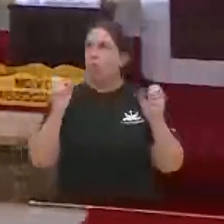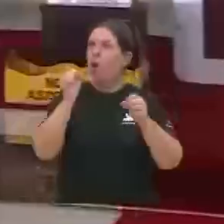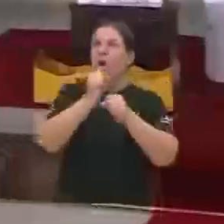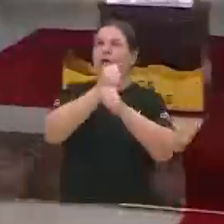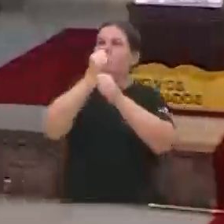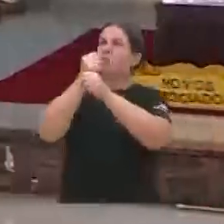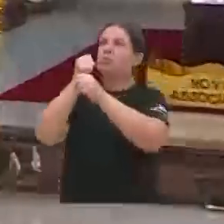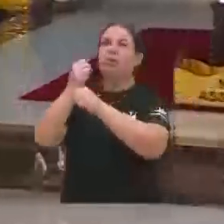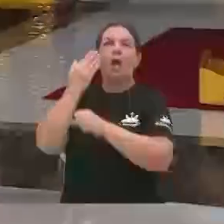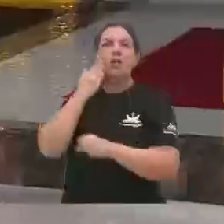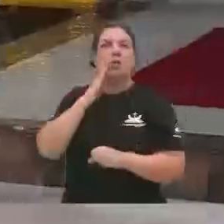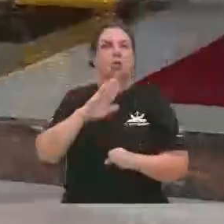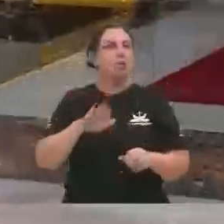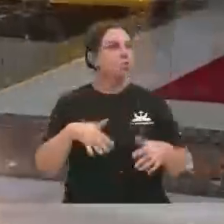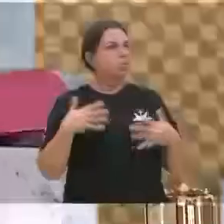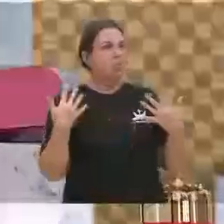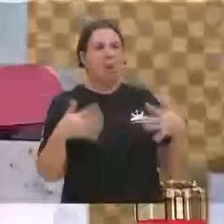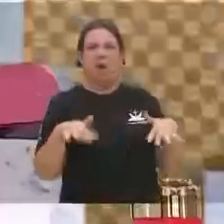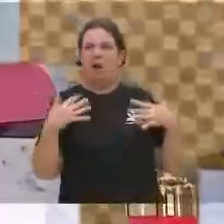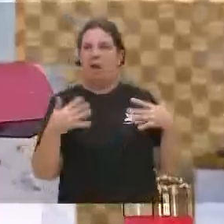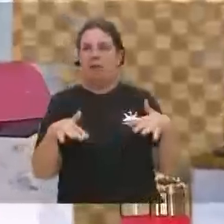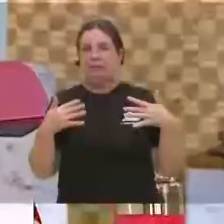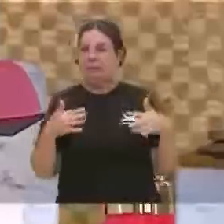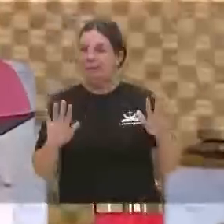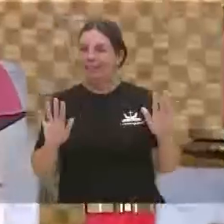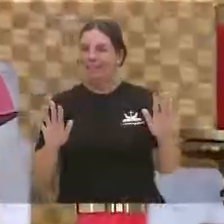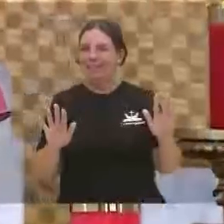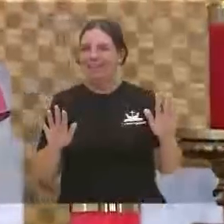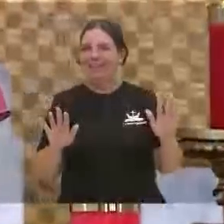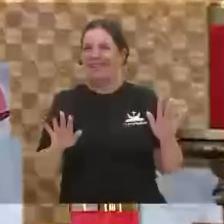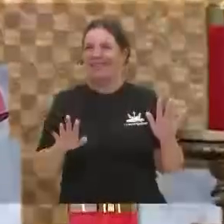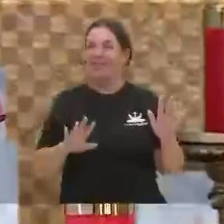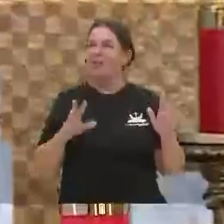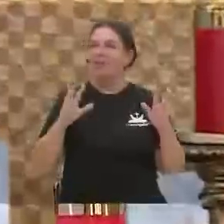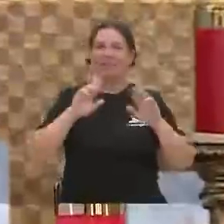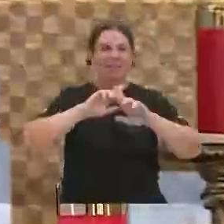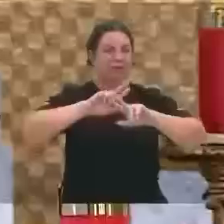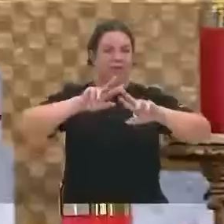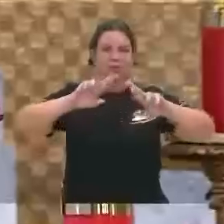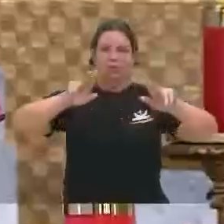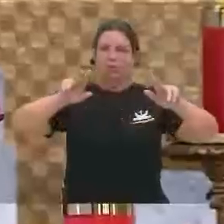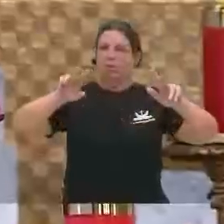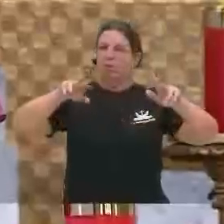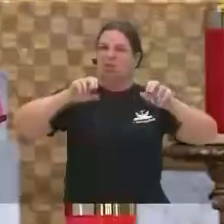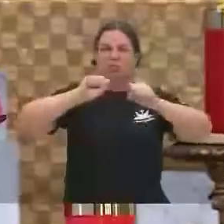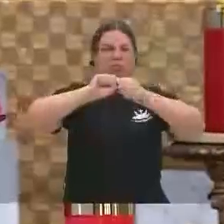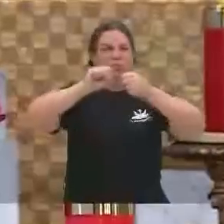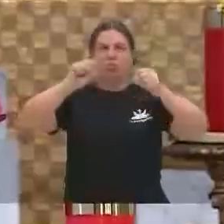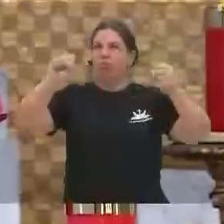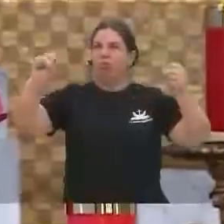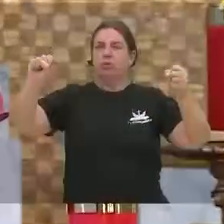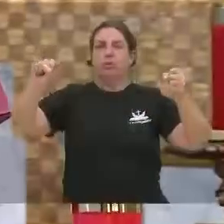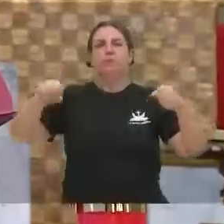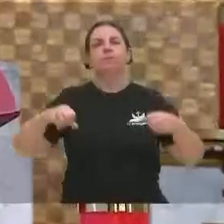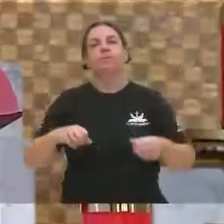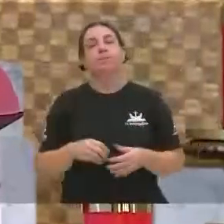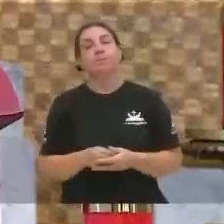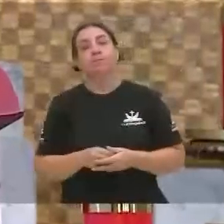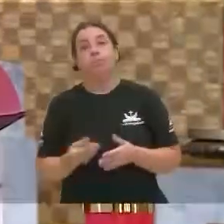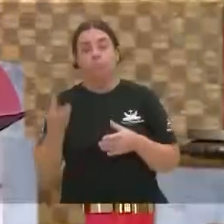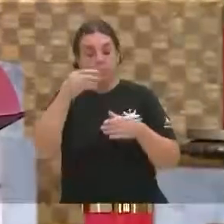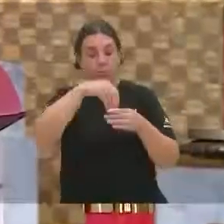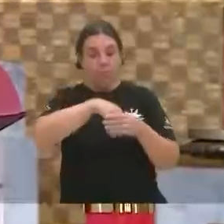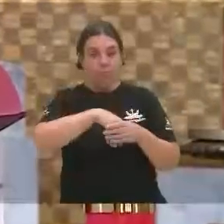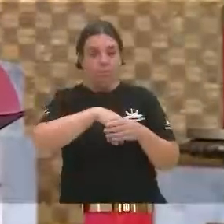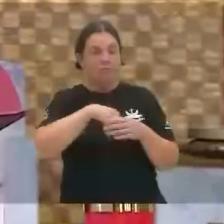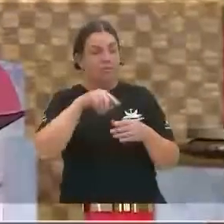enorme azul de escalas colossais dentro